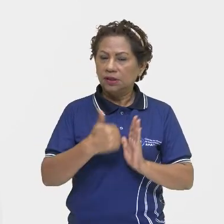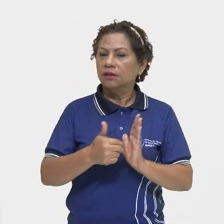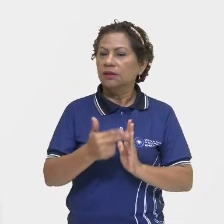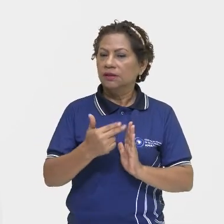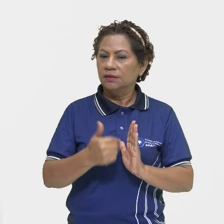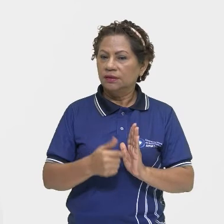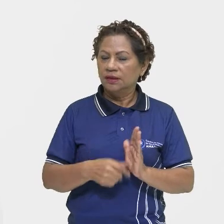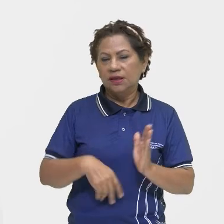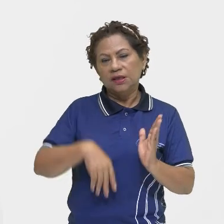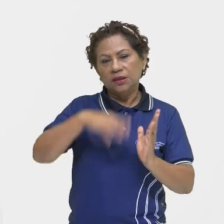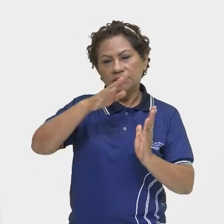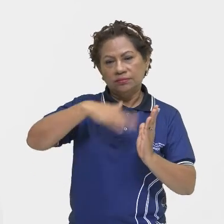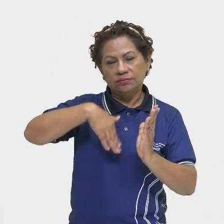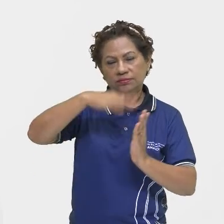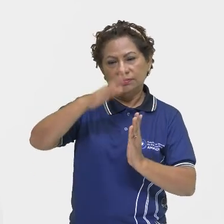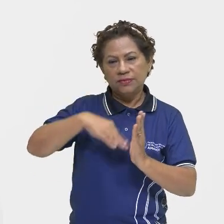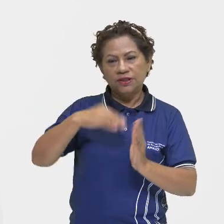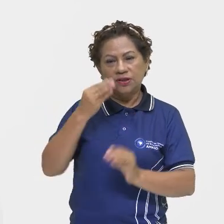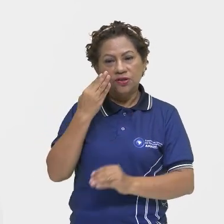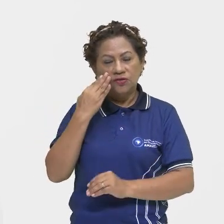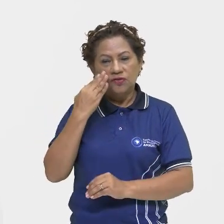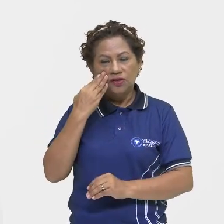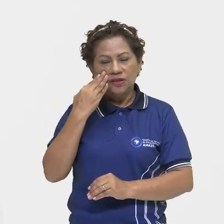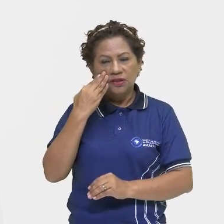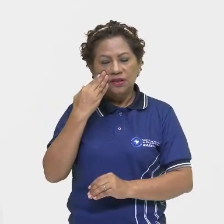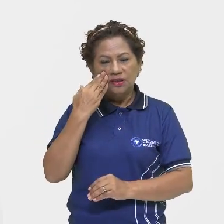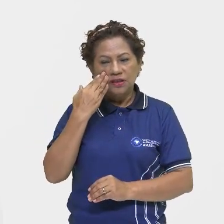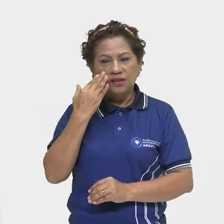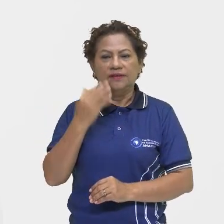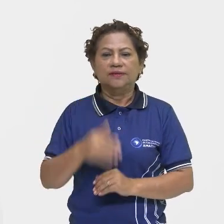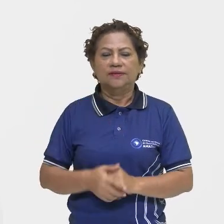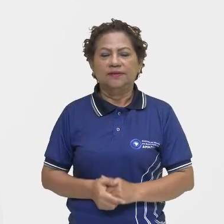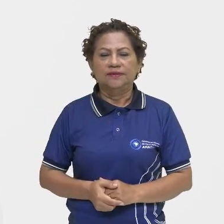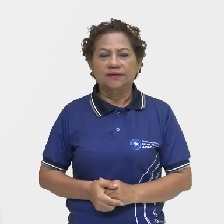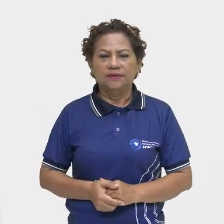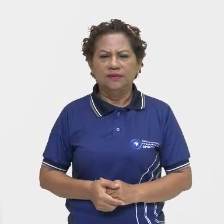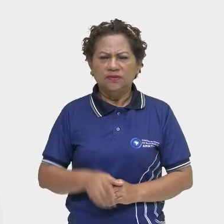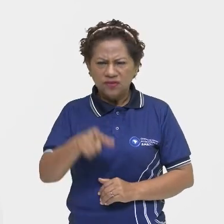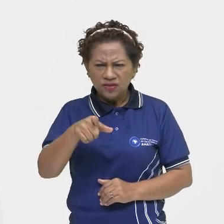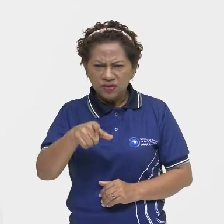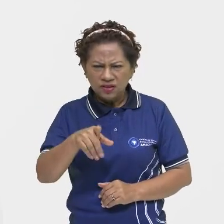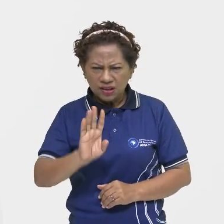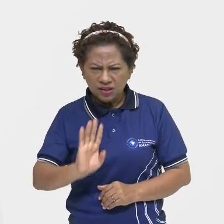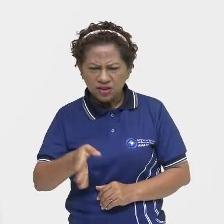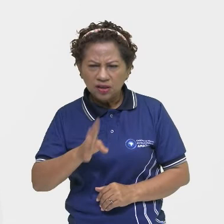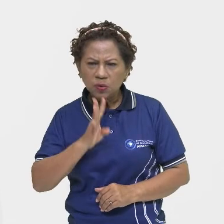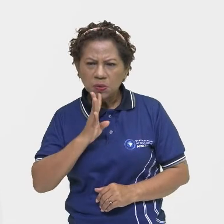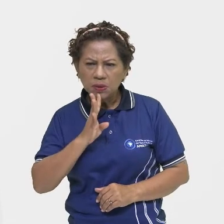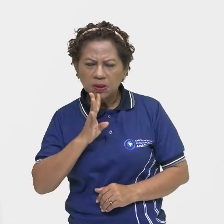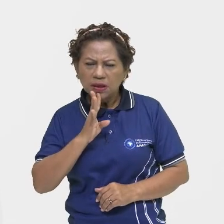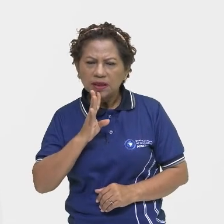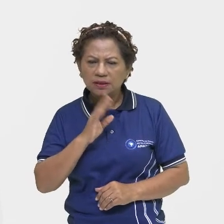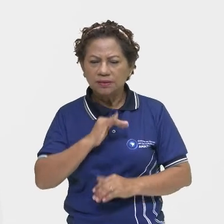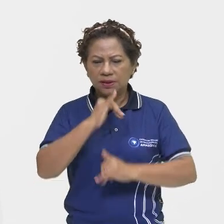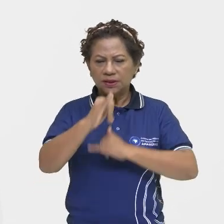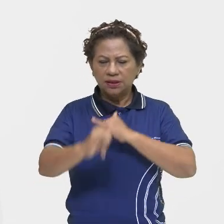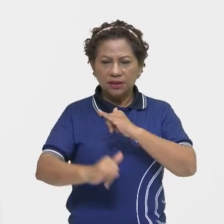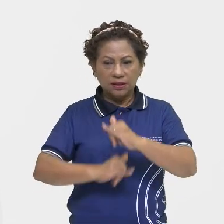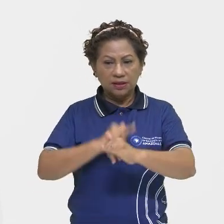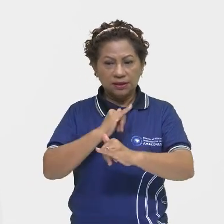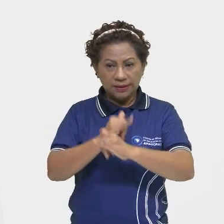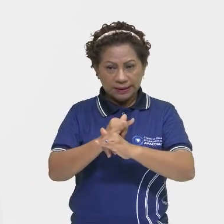a sensação de tridimensionalidade. Eu acho que vocês já chegaram até a ver por essas imagens de internet, que eu sei que a gente